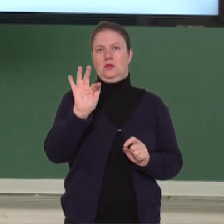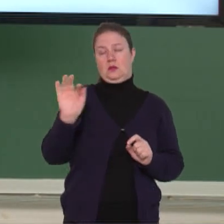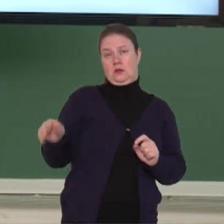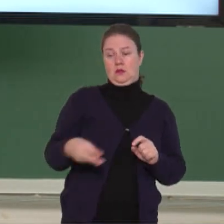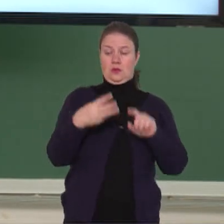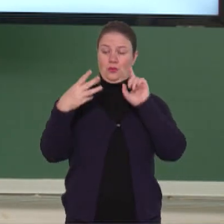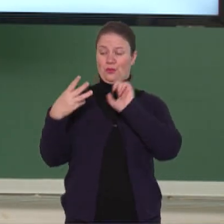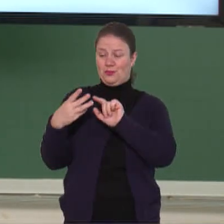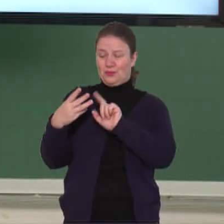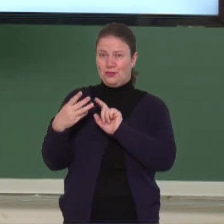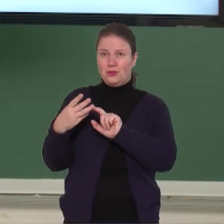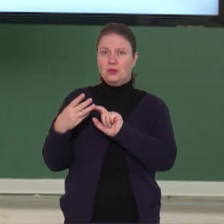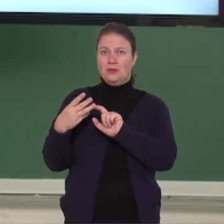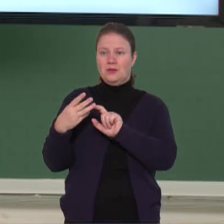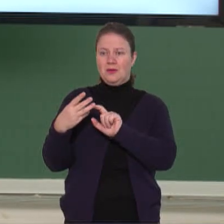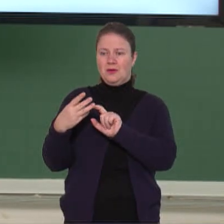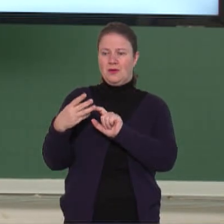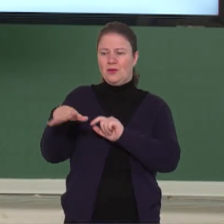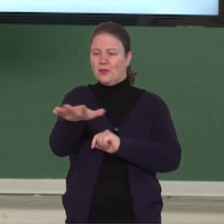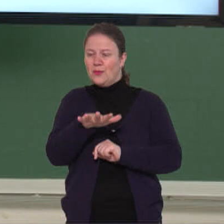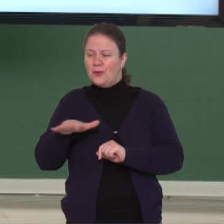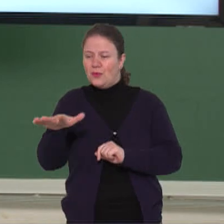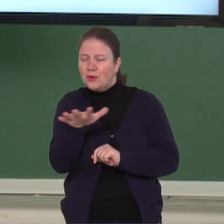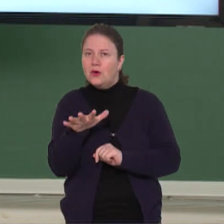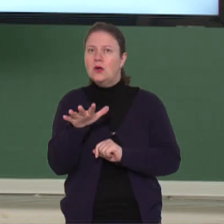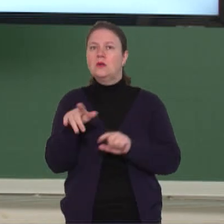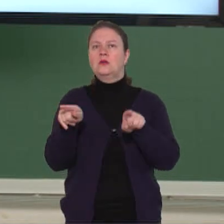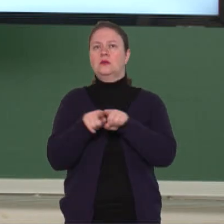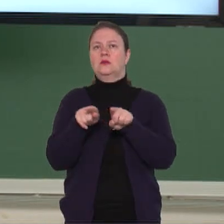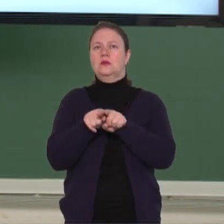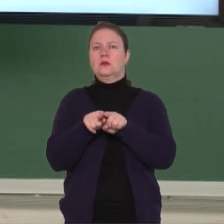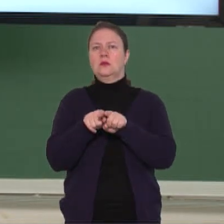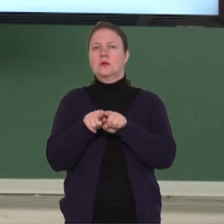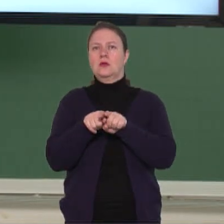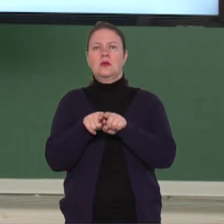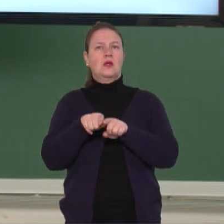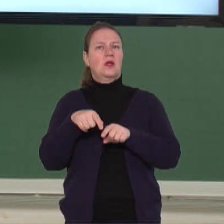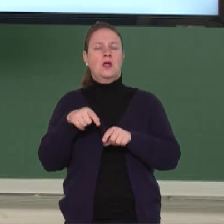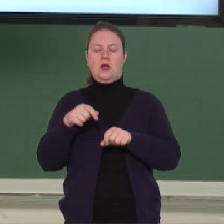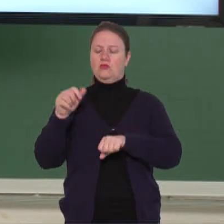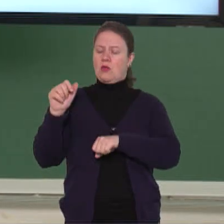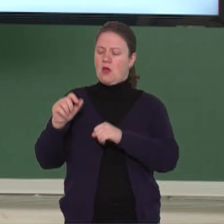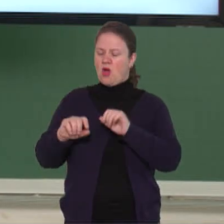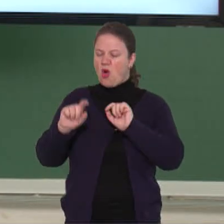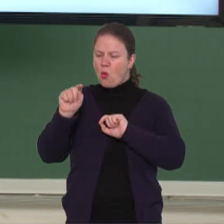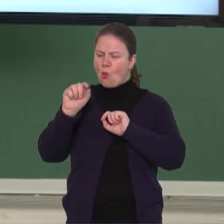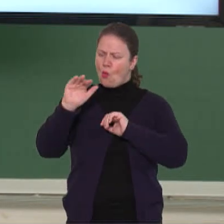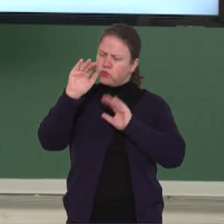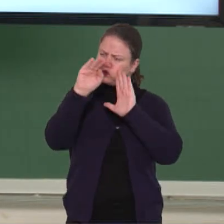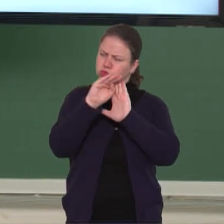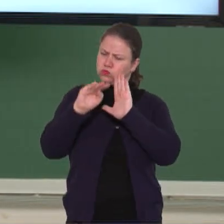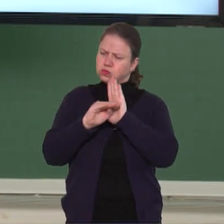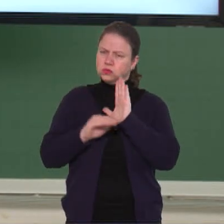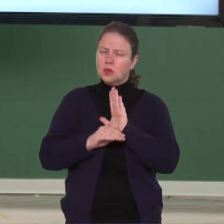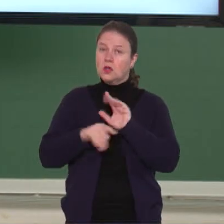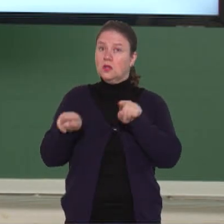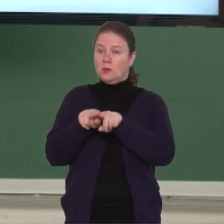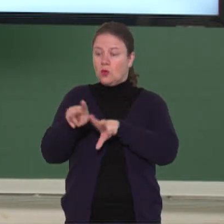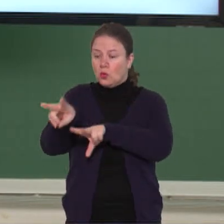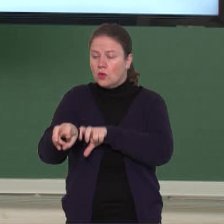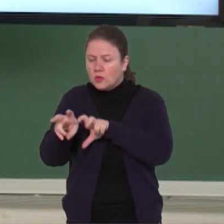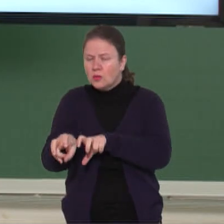estado, encabeçado pela burguesia, tanto pela alta, pela média, quanto pela baixa burguesia, e mais os camponeses,